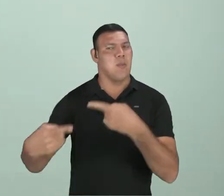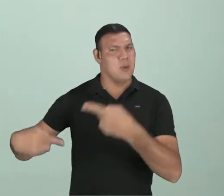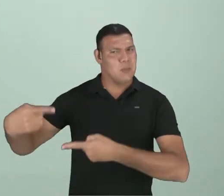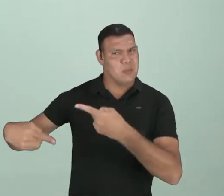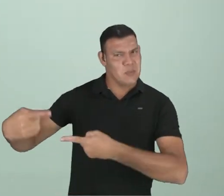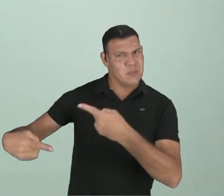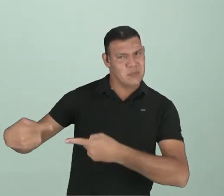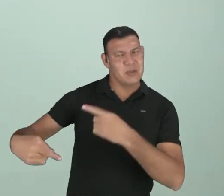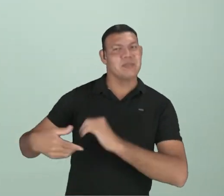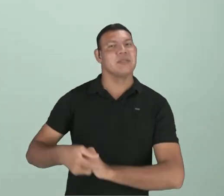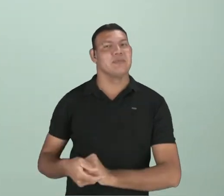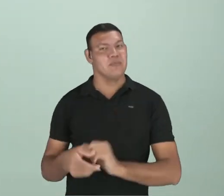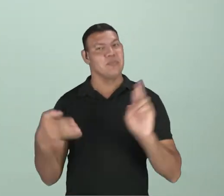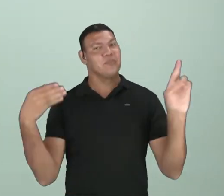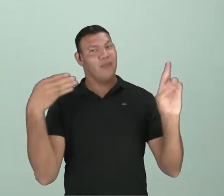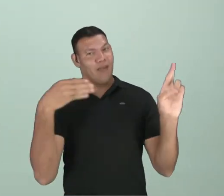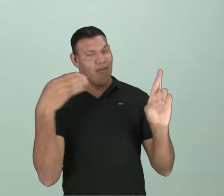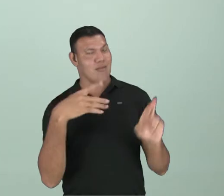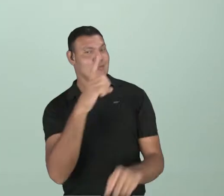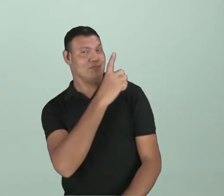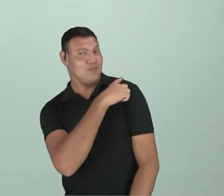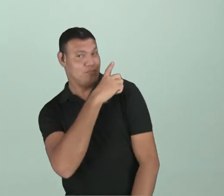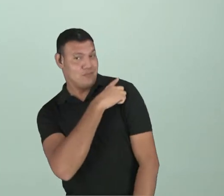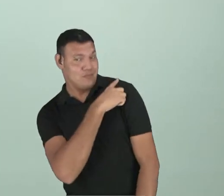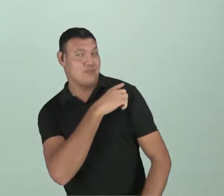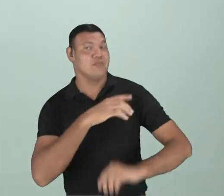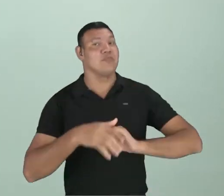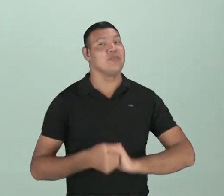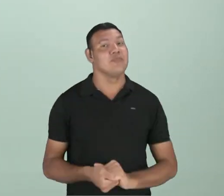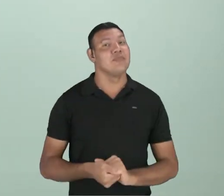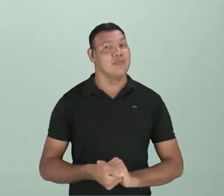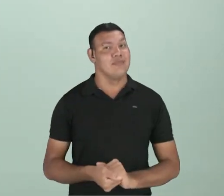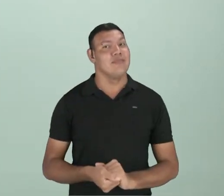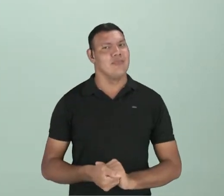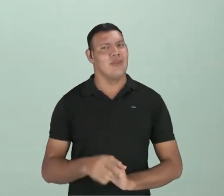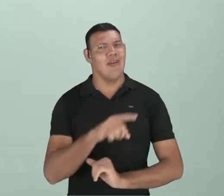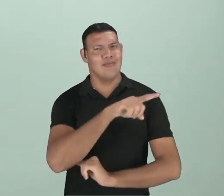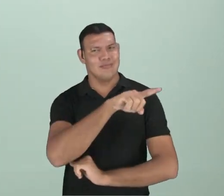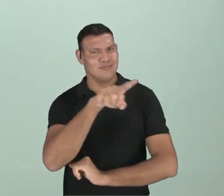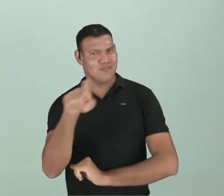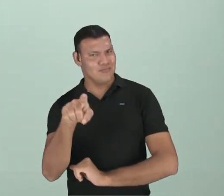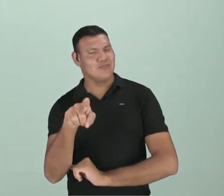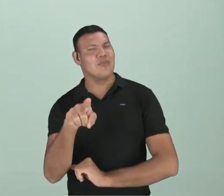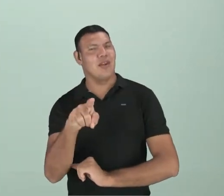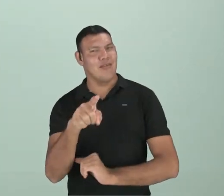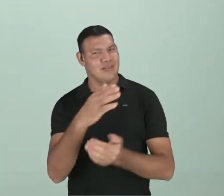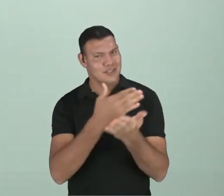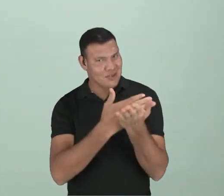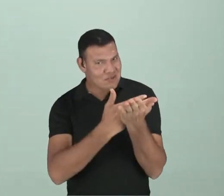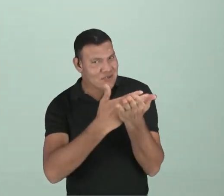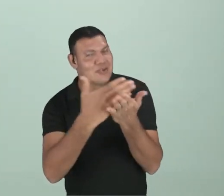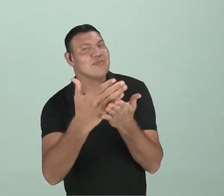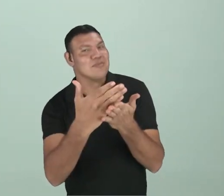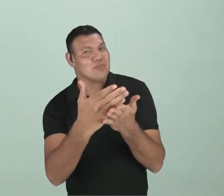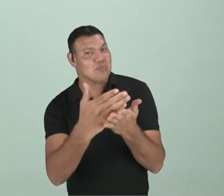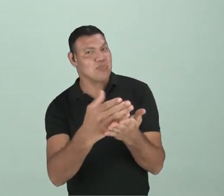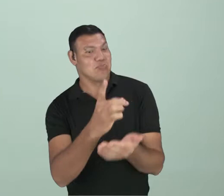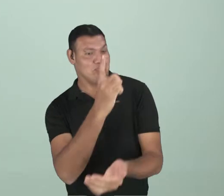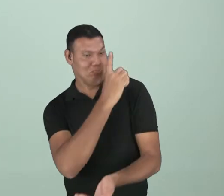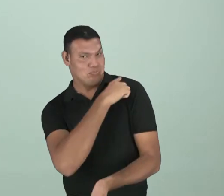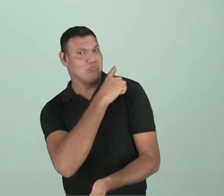assuntos referentes, então, à primeira série do ensino médio, né? Vocês que estão agora ingressando nessa